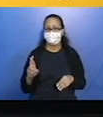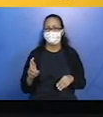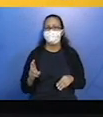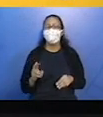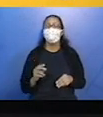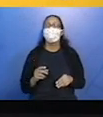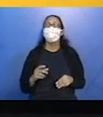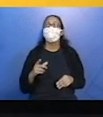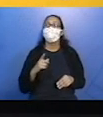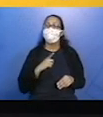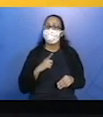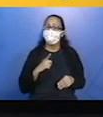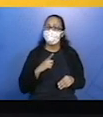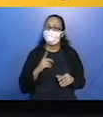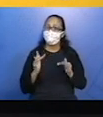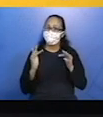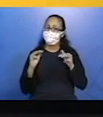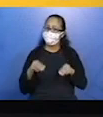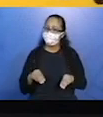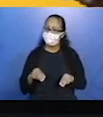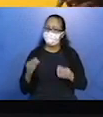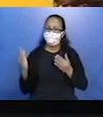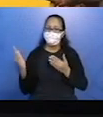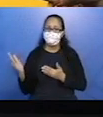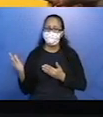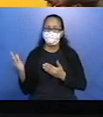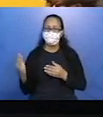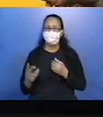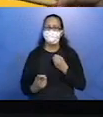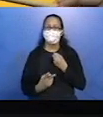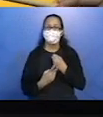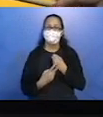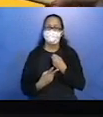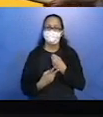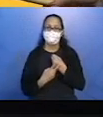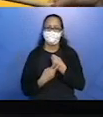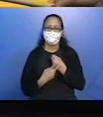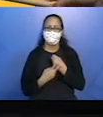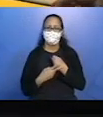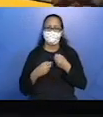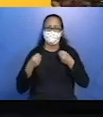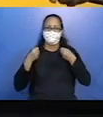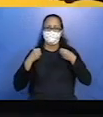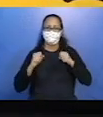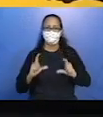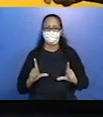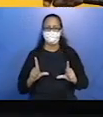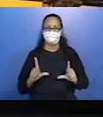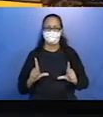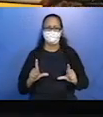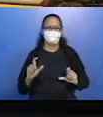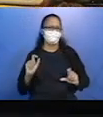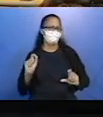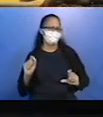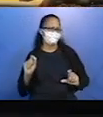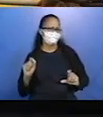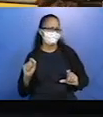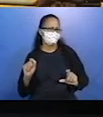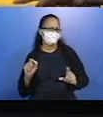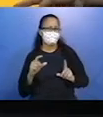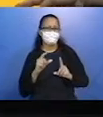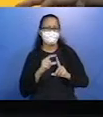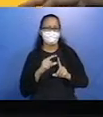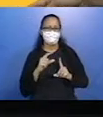verbos têm essas terminações aqui. O verbo de ação. O que é o verbo de ação? São aquelas palavras que